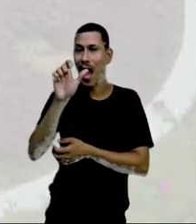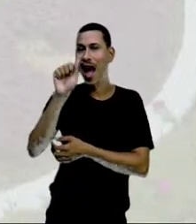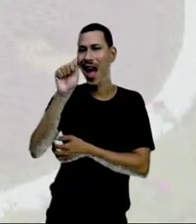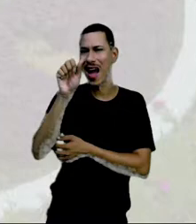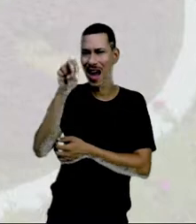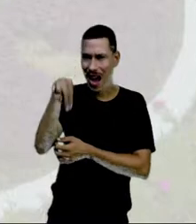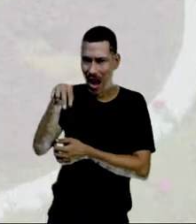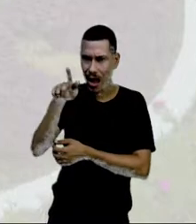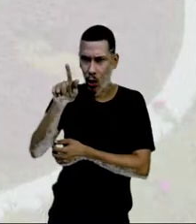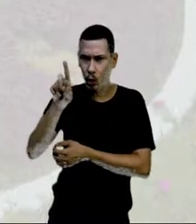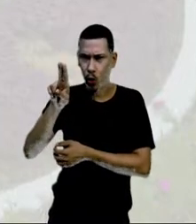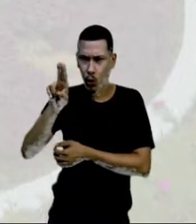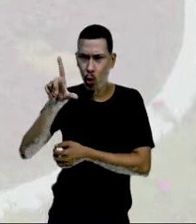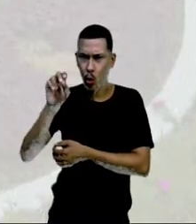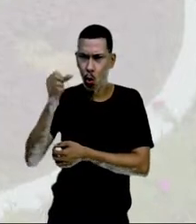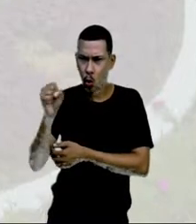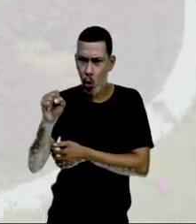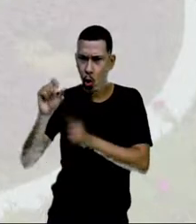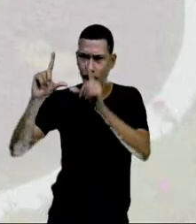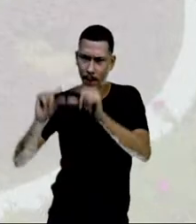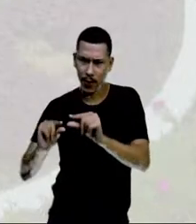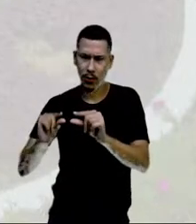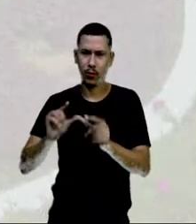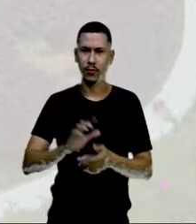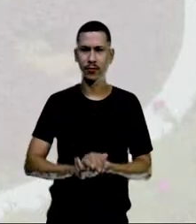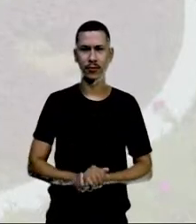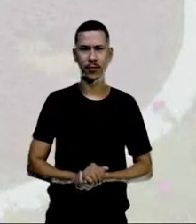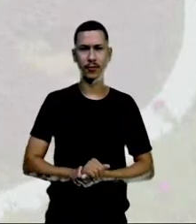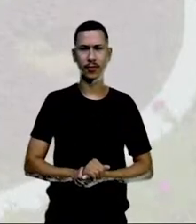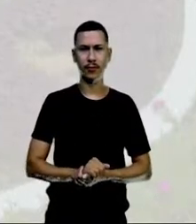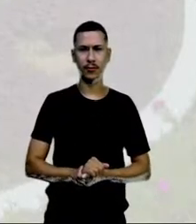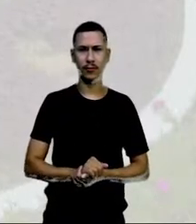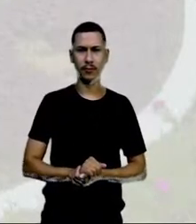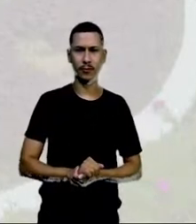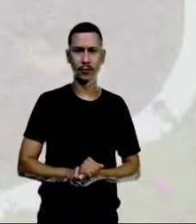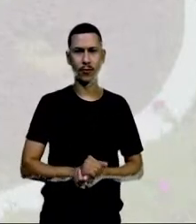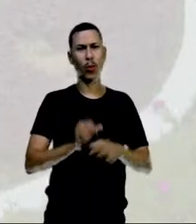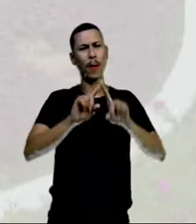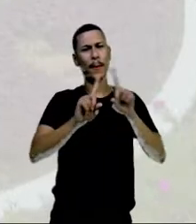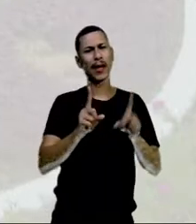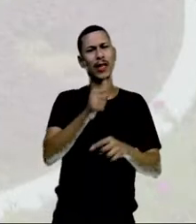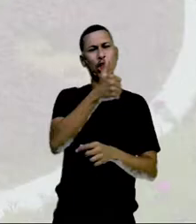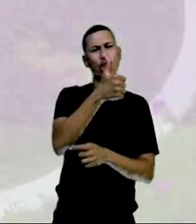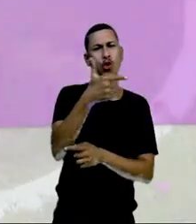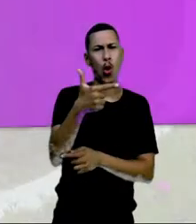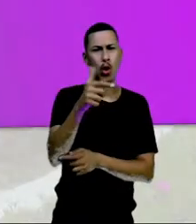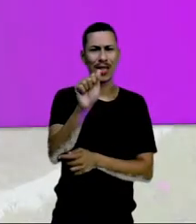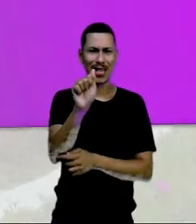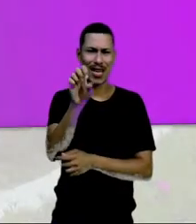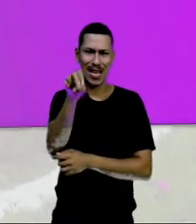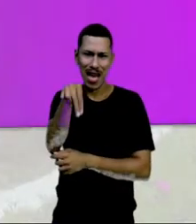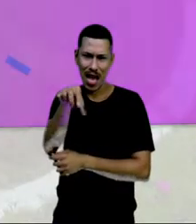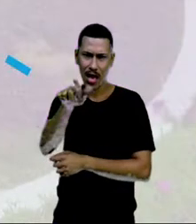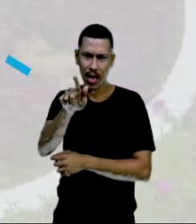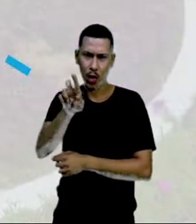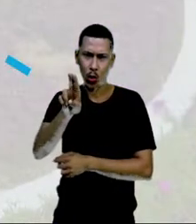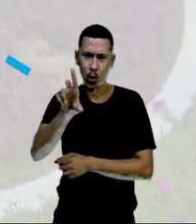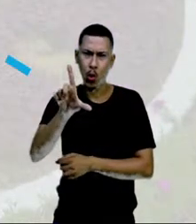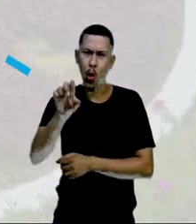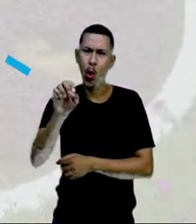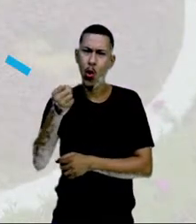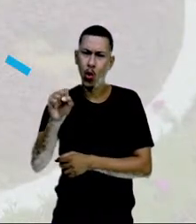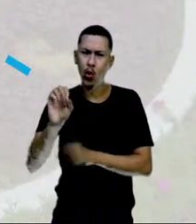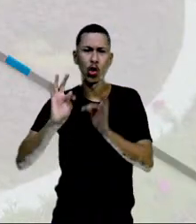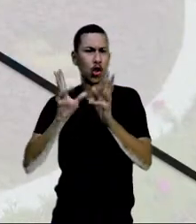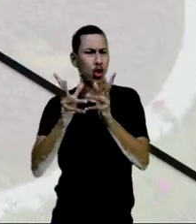ângulos menores, tá bem? E a gente percebe que esses 12 ângulos aqui, eles vão ser iguais,